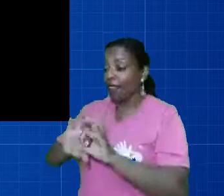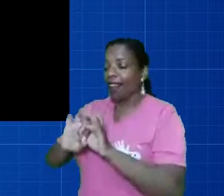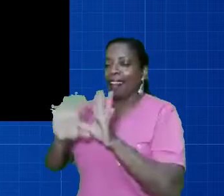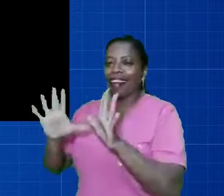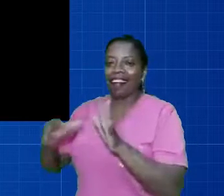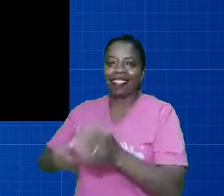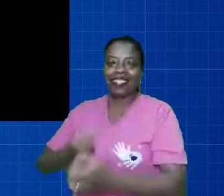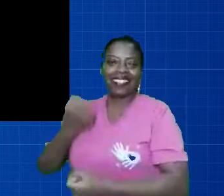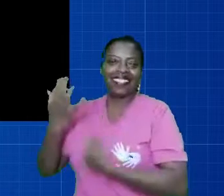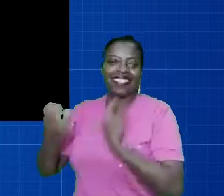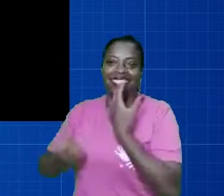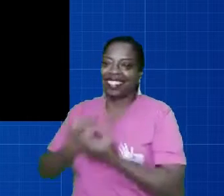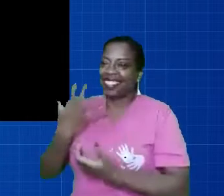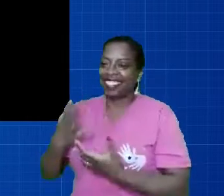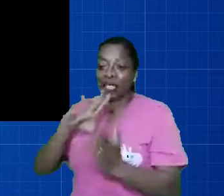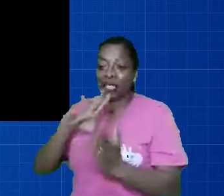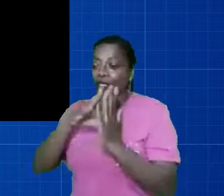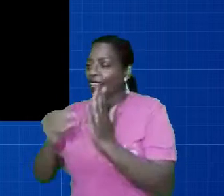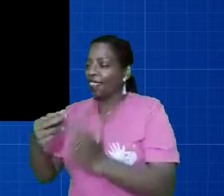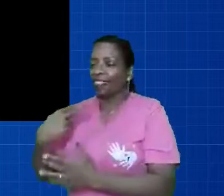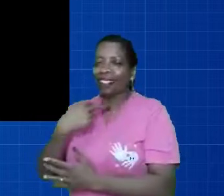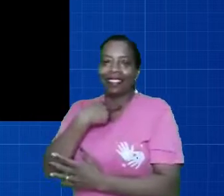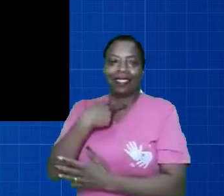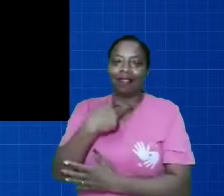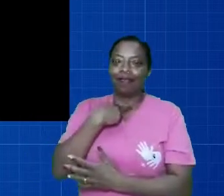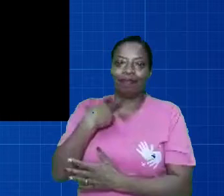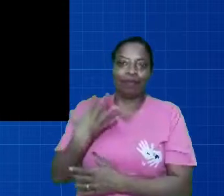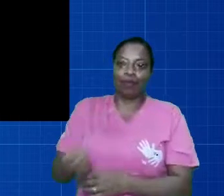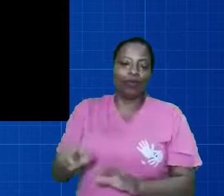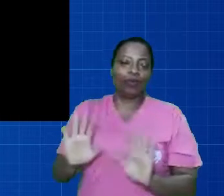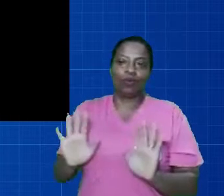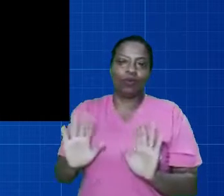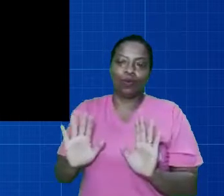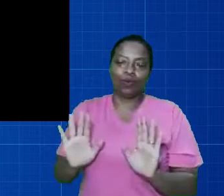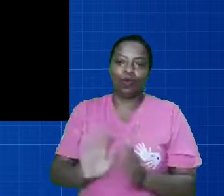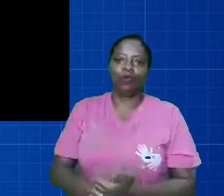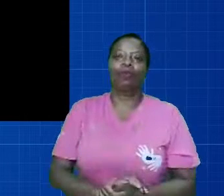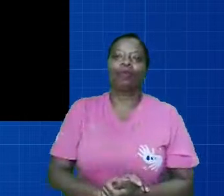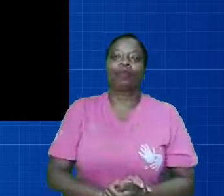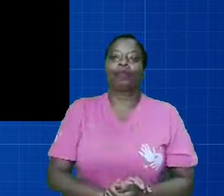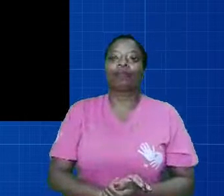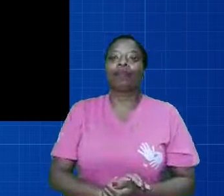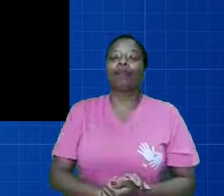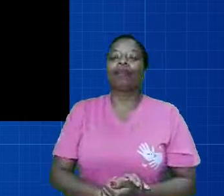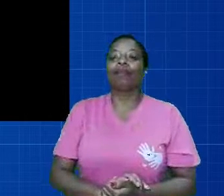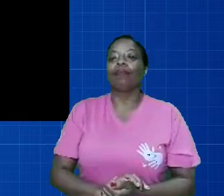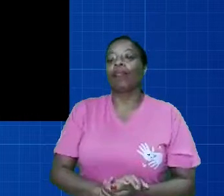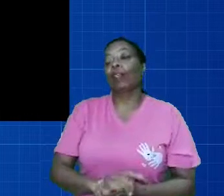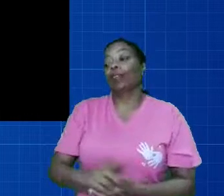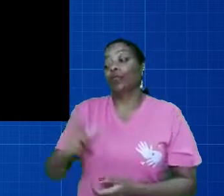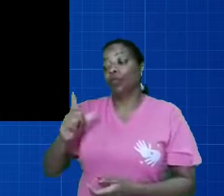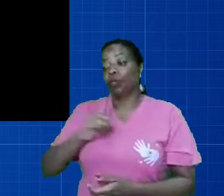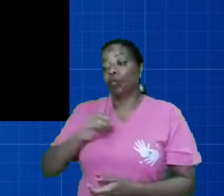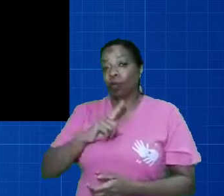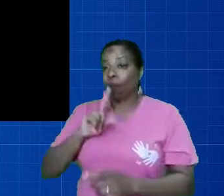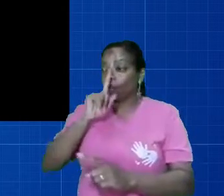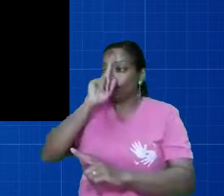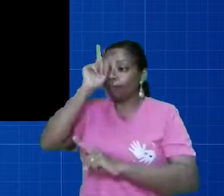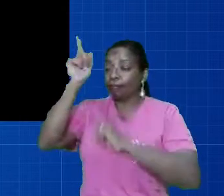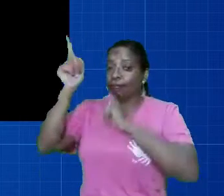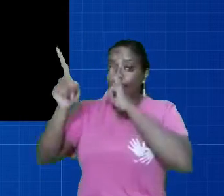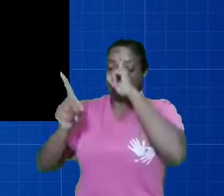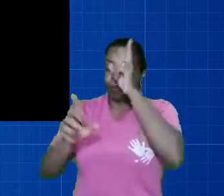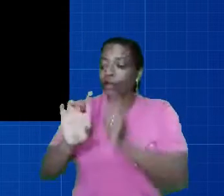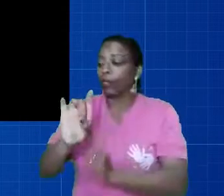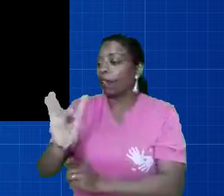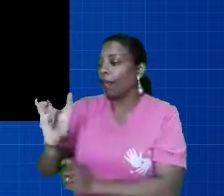uma ideia... Né, aceitada nesse movimento. A ideia era realmente o um incentivo da criatividade. Então,